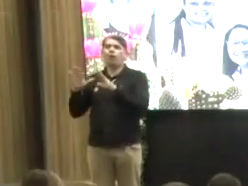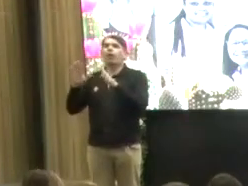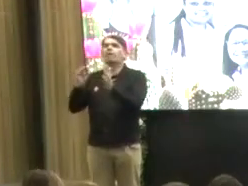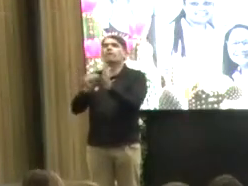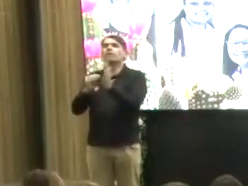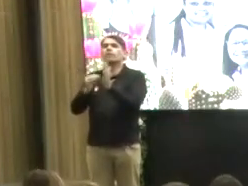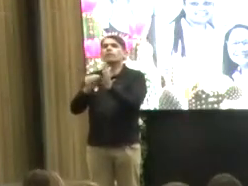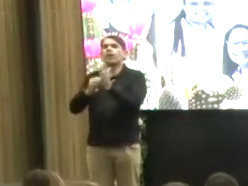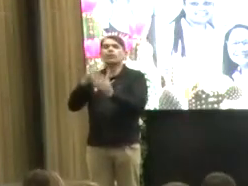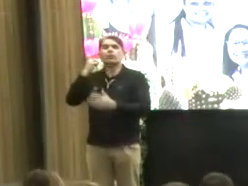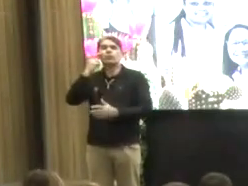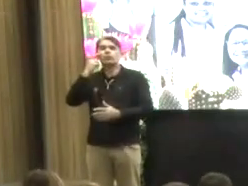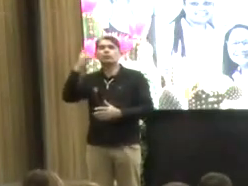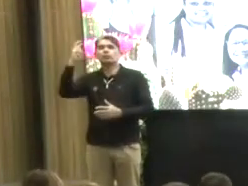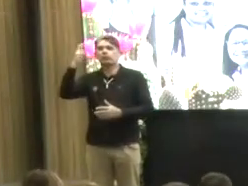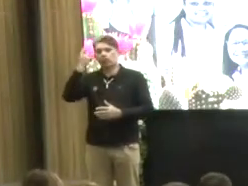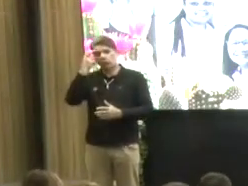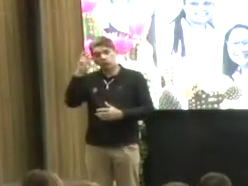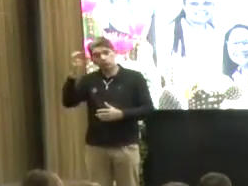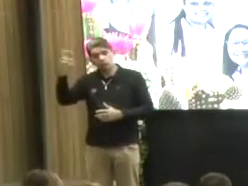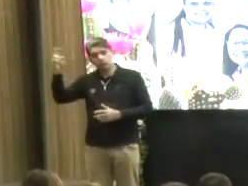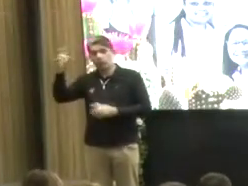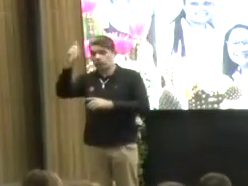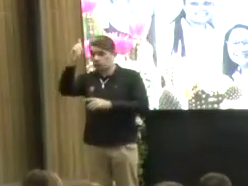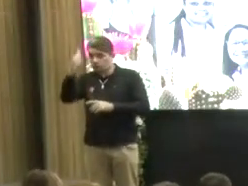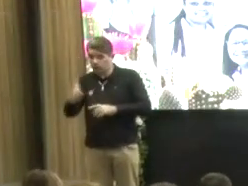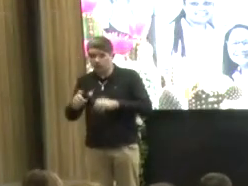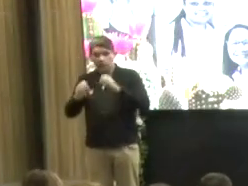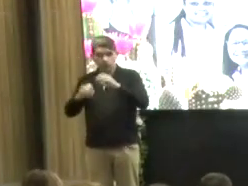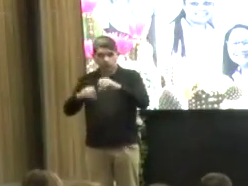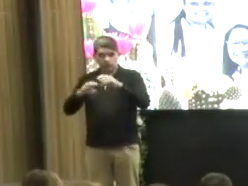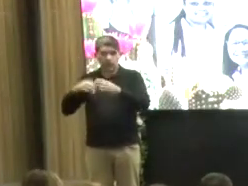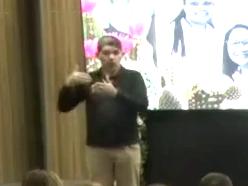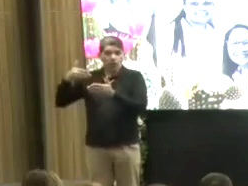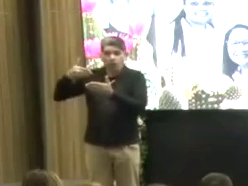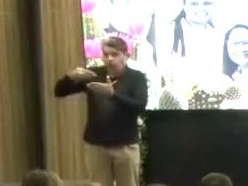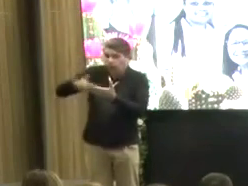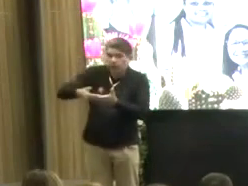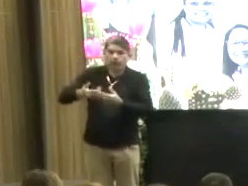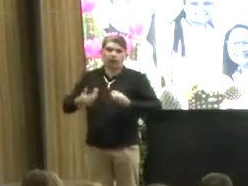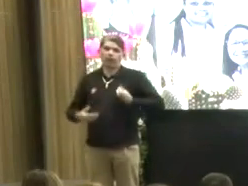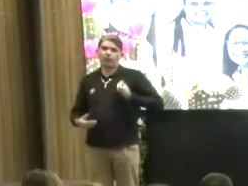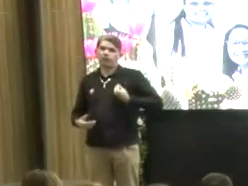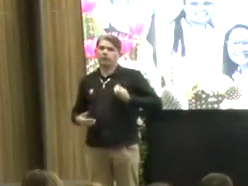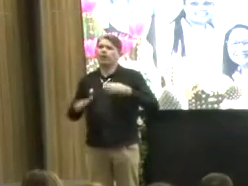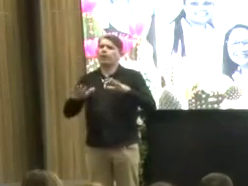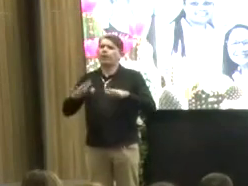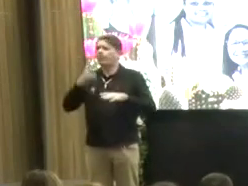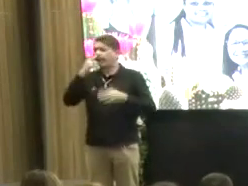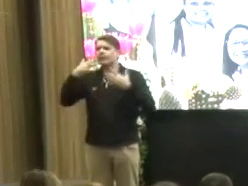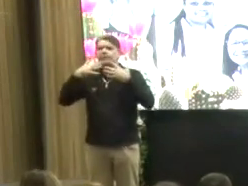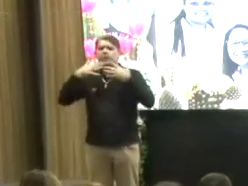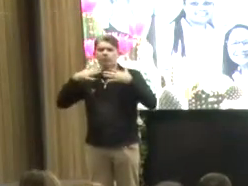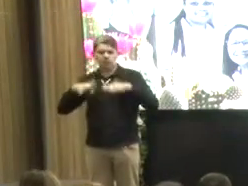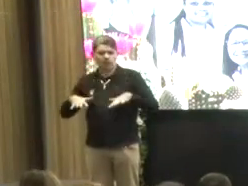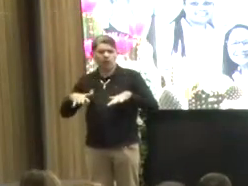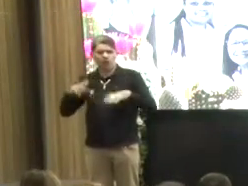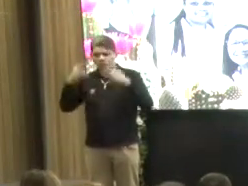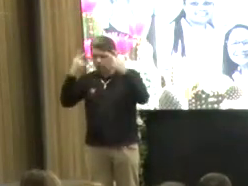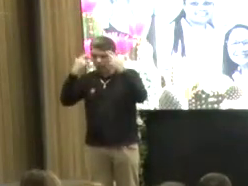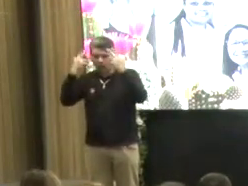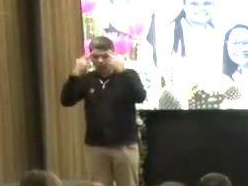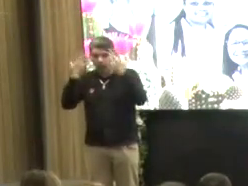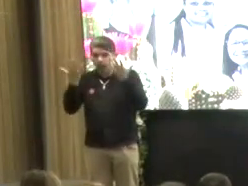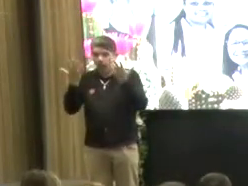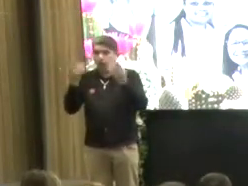do direito à educação ao longo da vida. Então, está muito naturalizado entre nós, não é? Quantos de